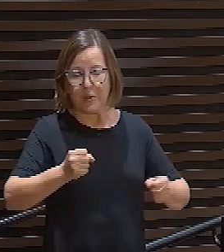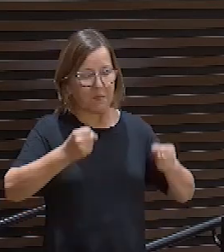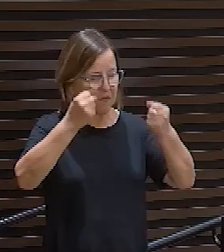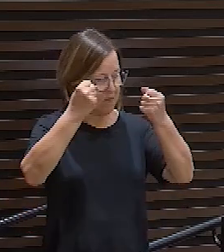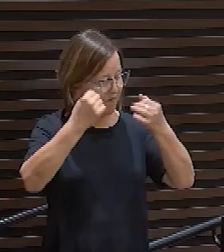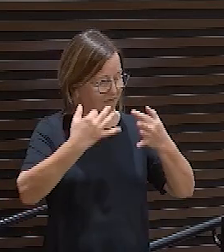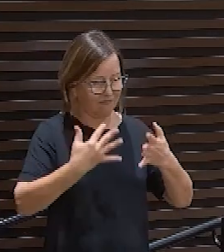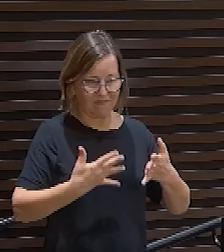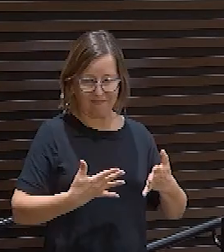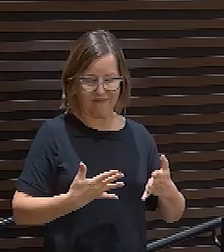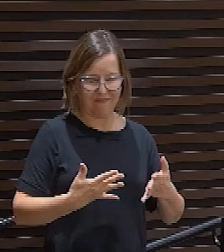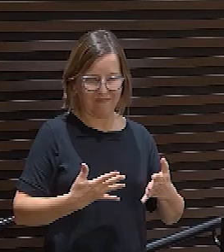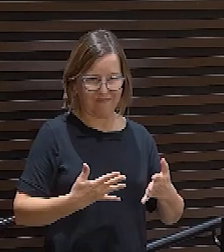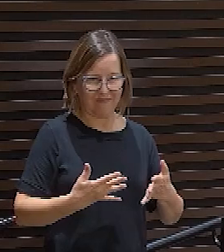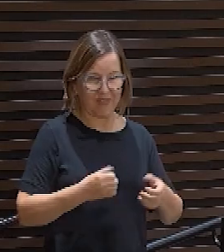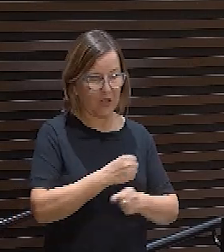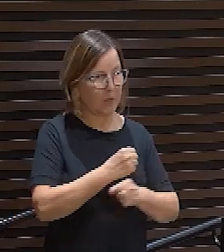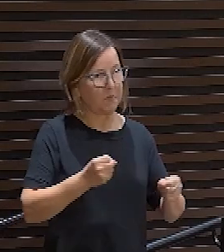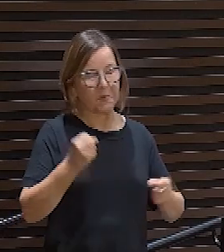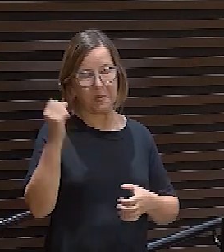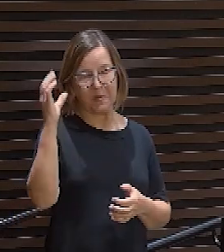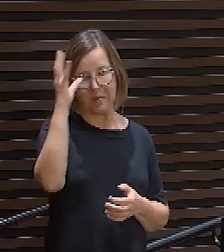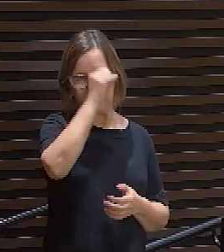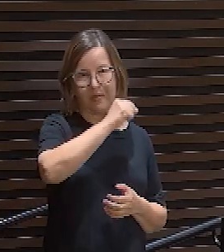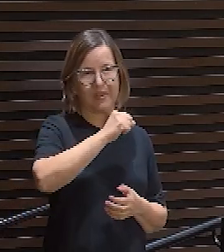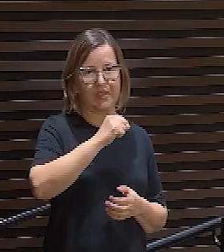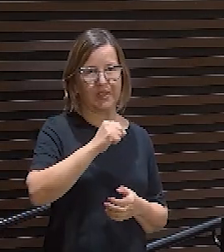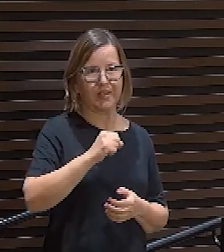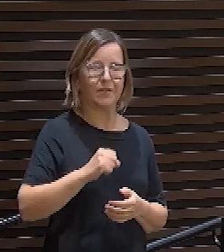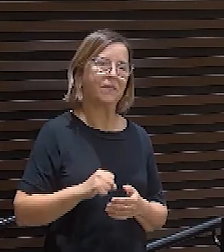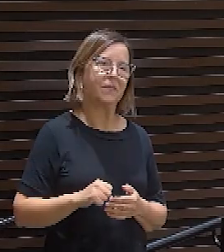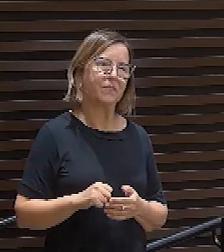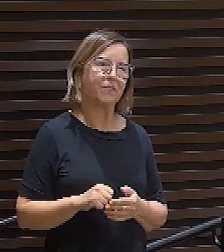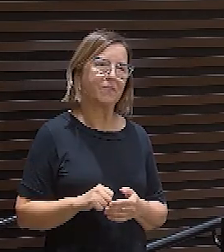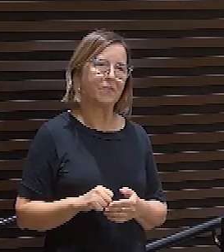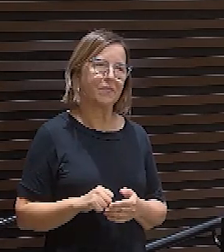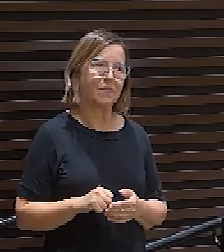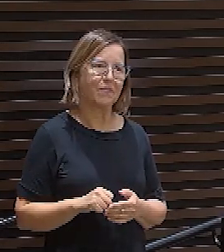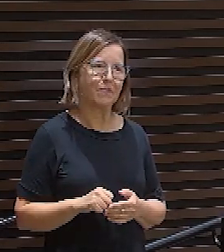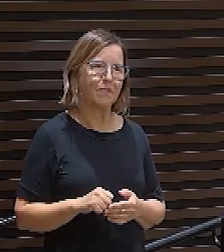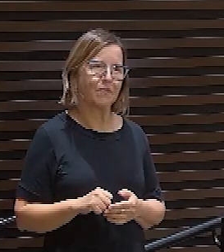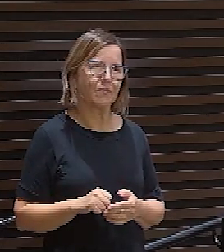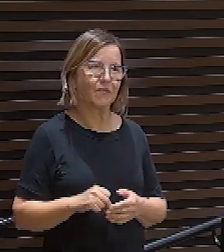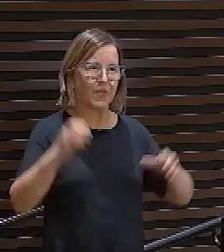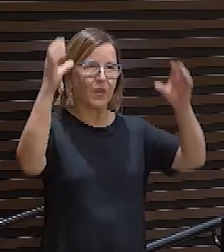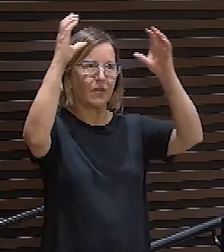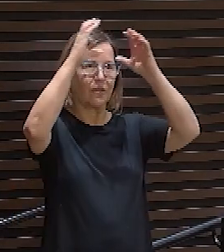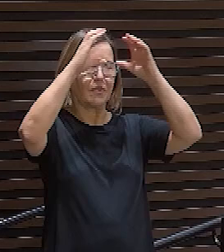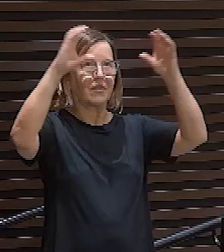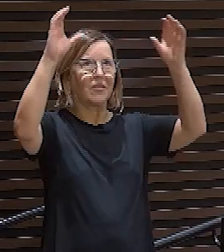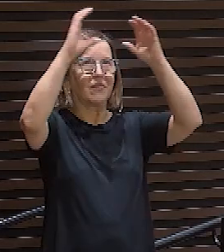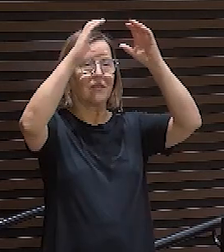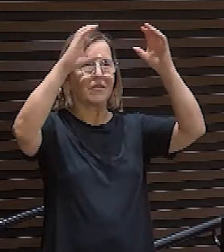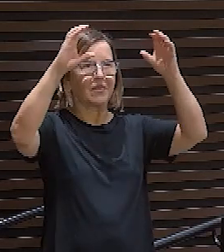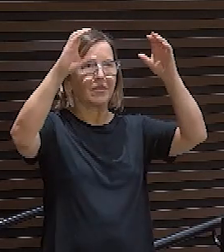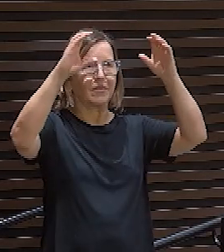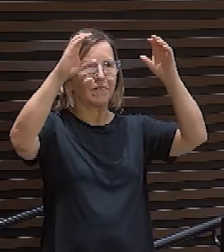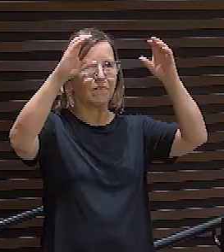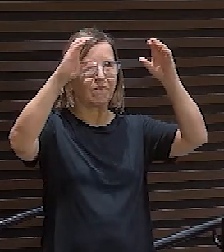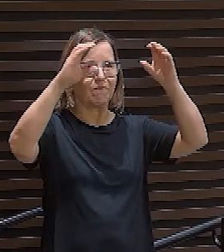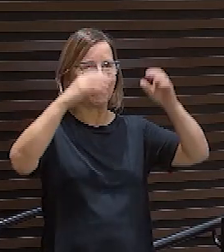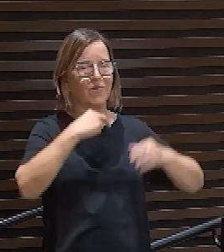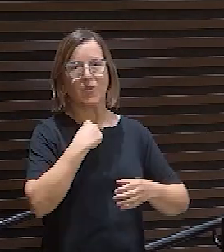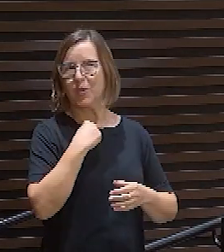indescritível. Ele é incompreensível. Invencível. Irresistível. O céu dos céus não pôde contê-lo quando ele